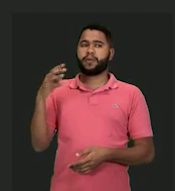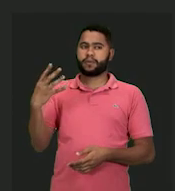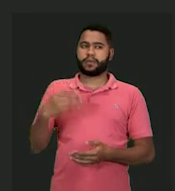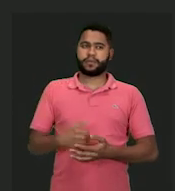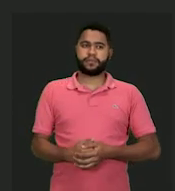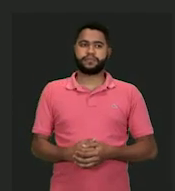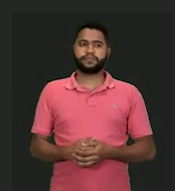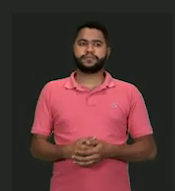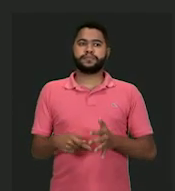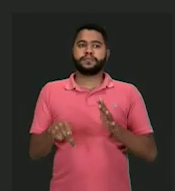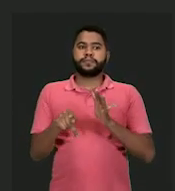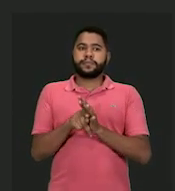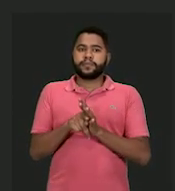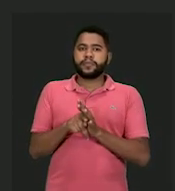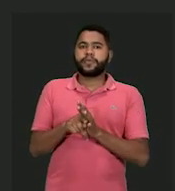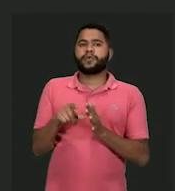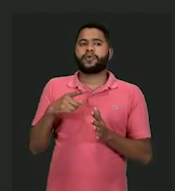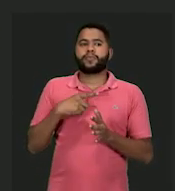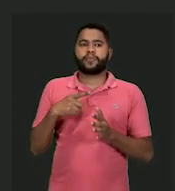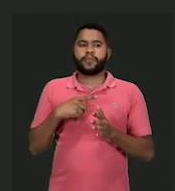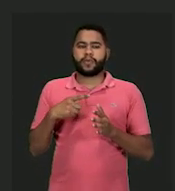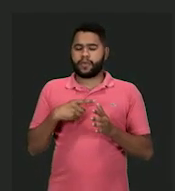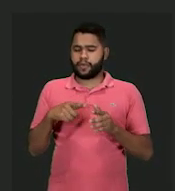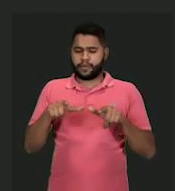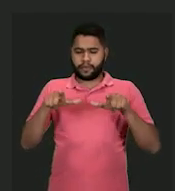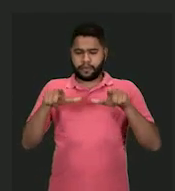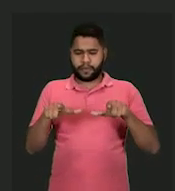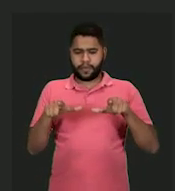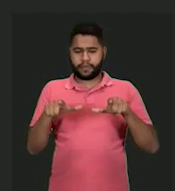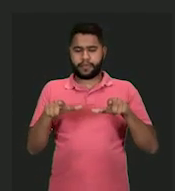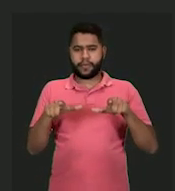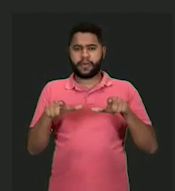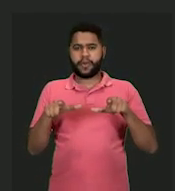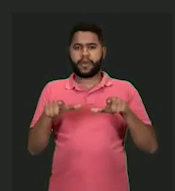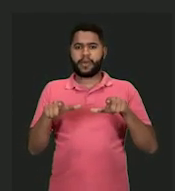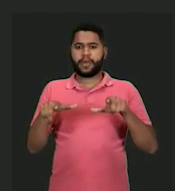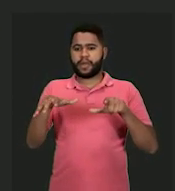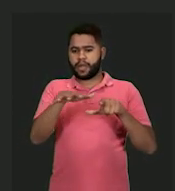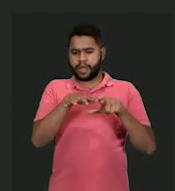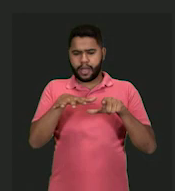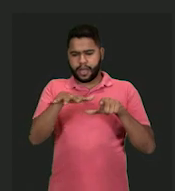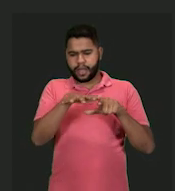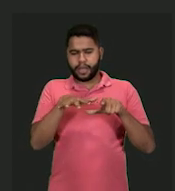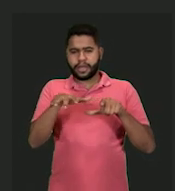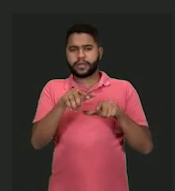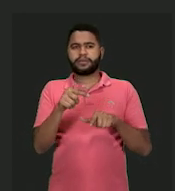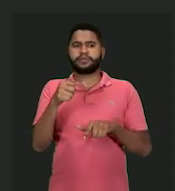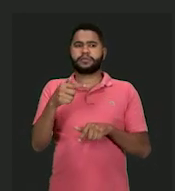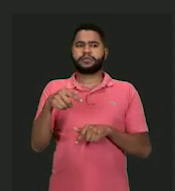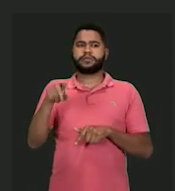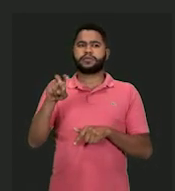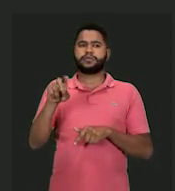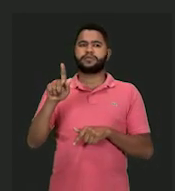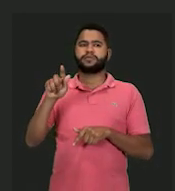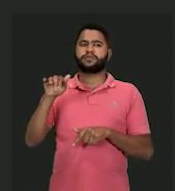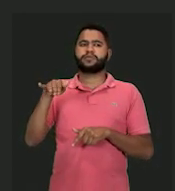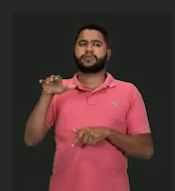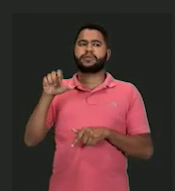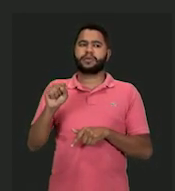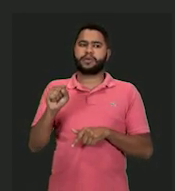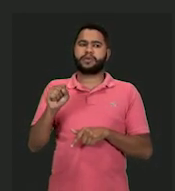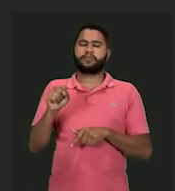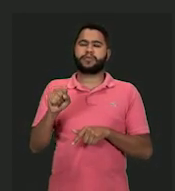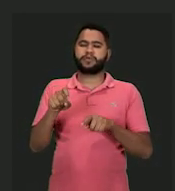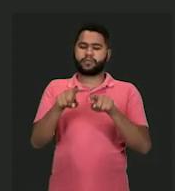A4, medida pela razão da massa de uma folha desse papel por sua área, é de 75 gramas por metro